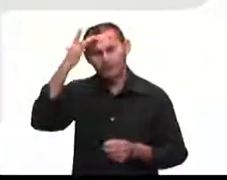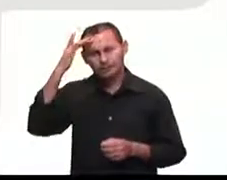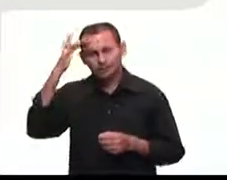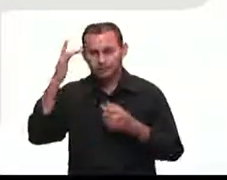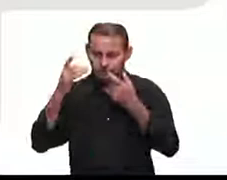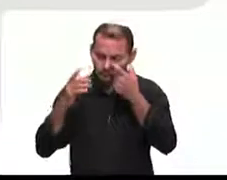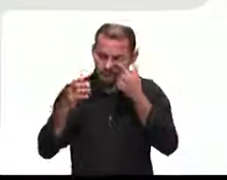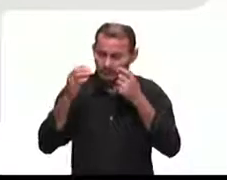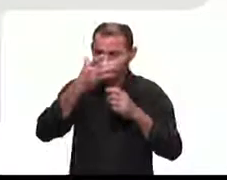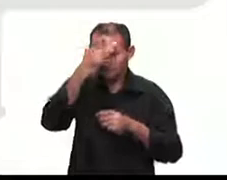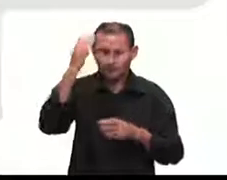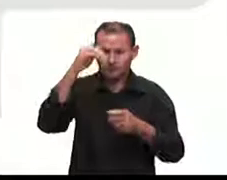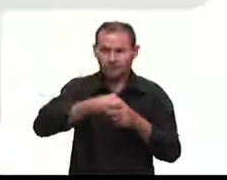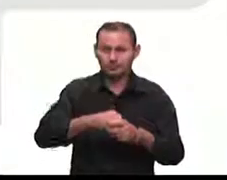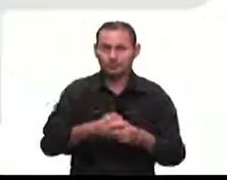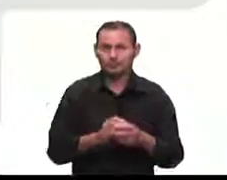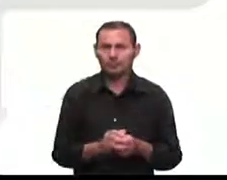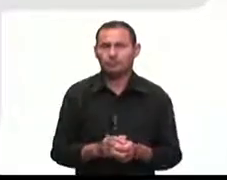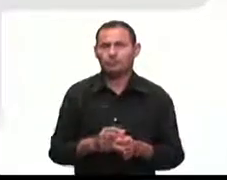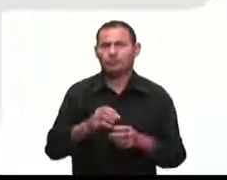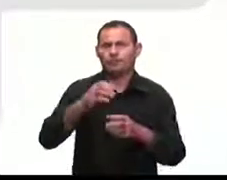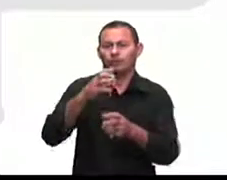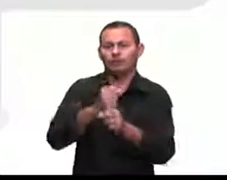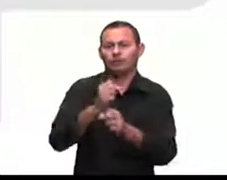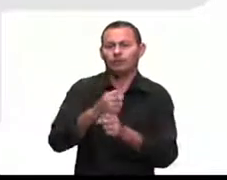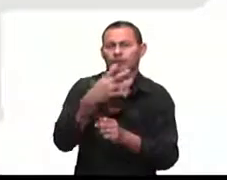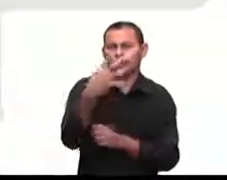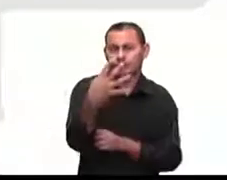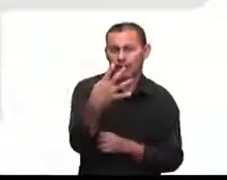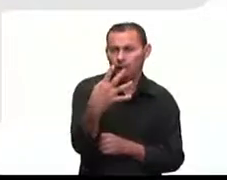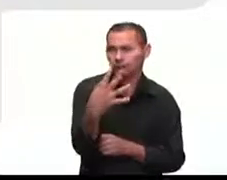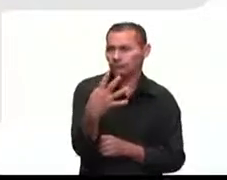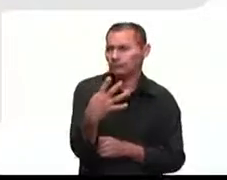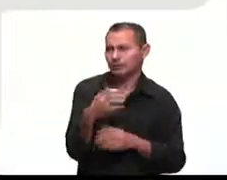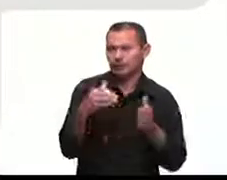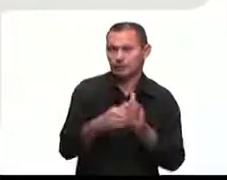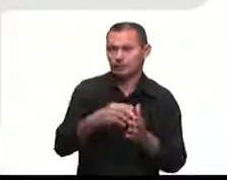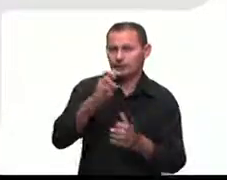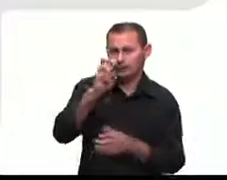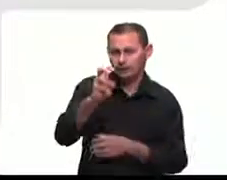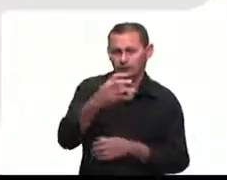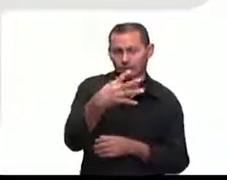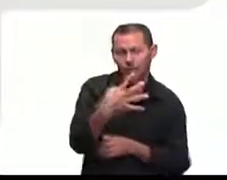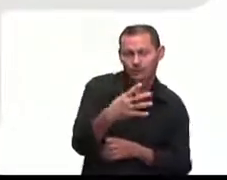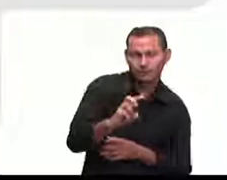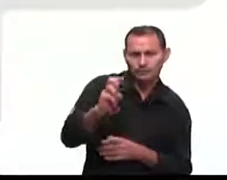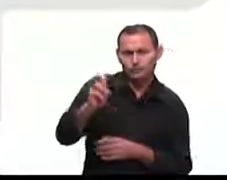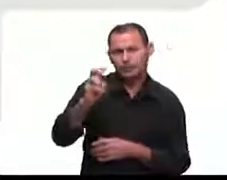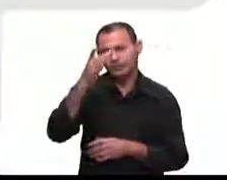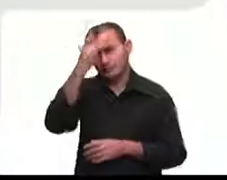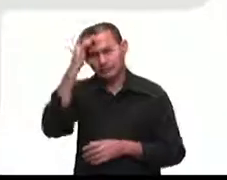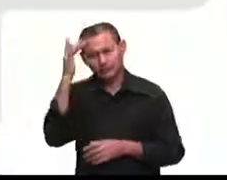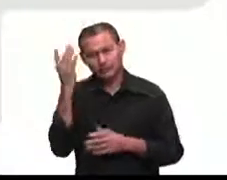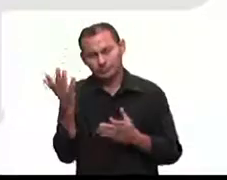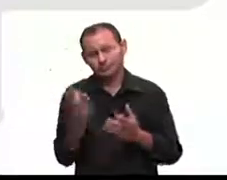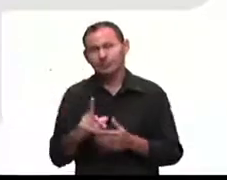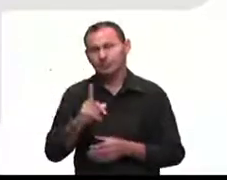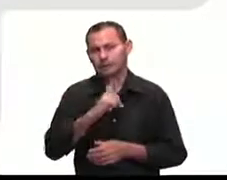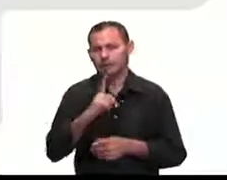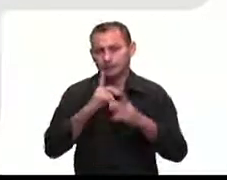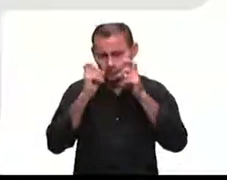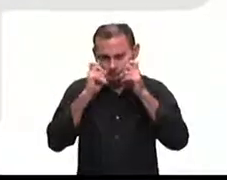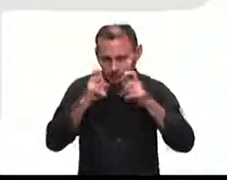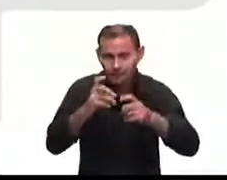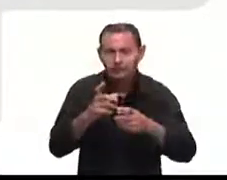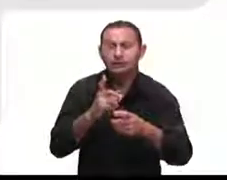colocaram ali uma nota de 4 a 5, Quer dizer, são as pessoas que têm interesse